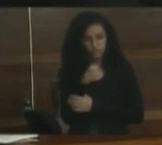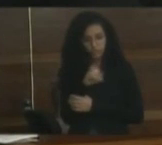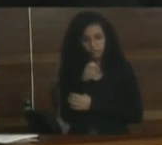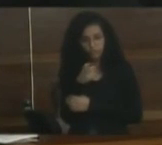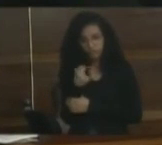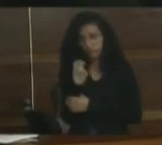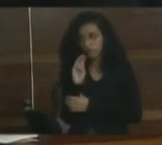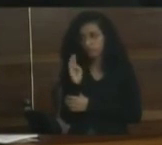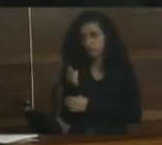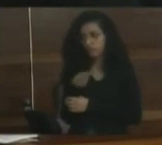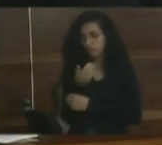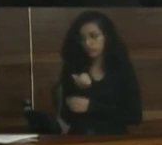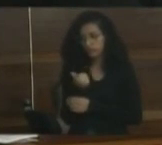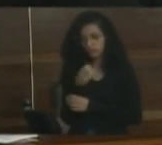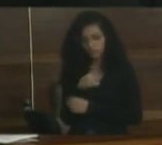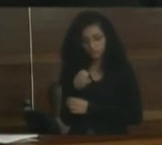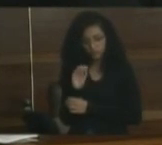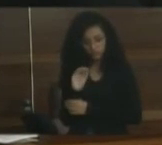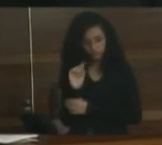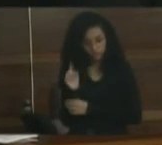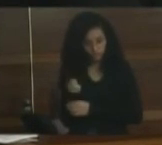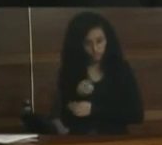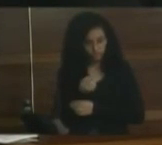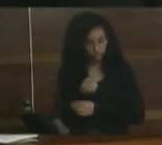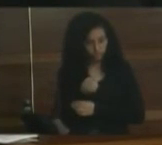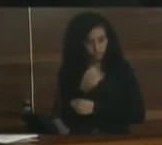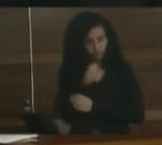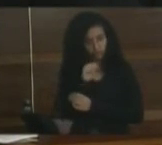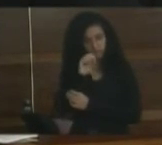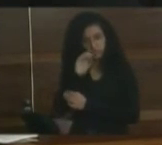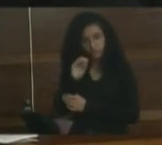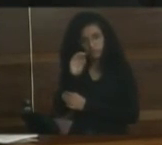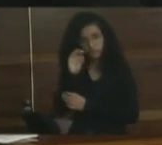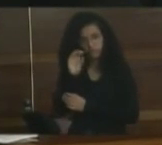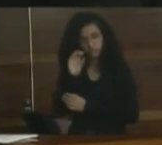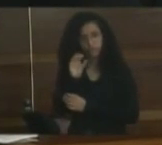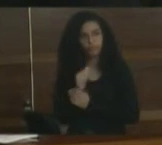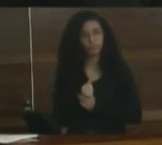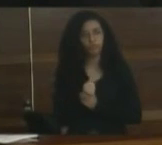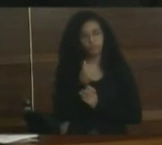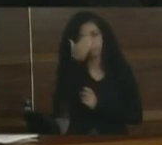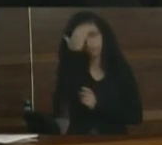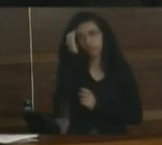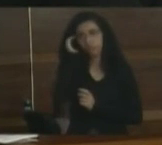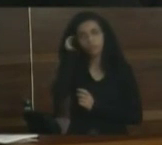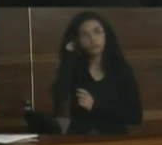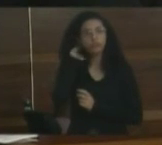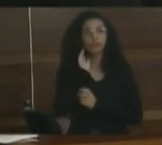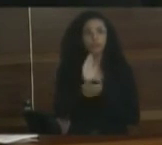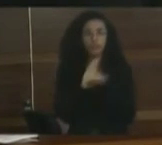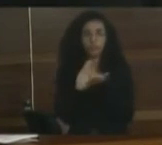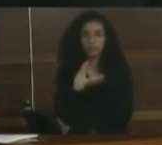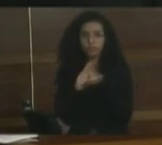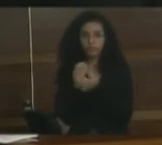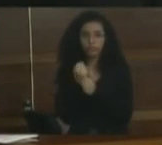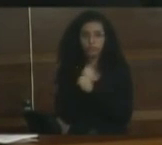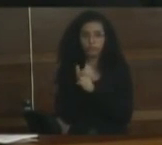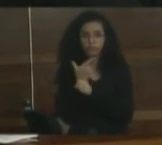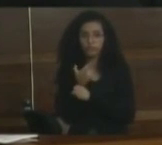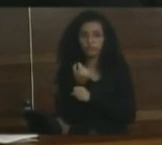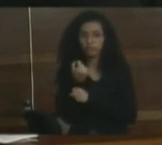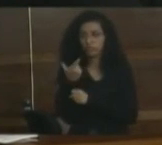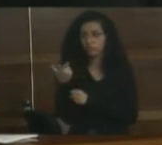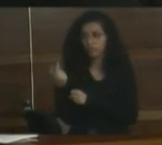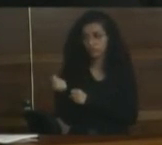295 milhões 190 1806 76 centavo do orçamento previsto para